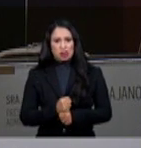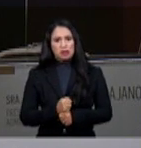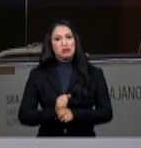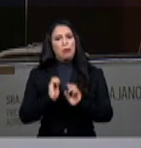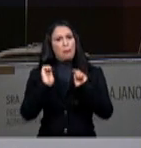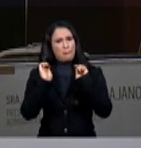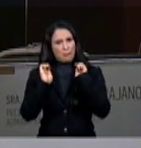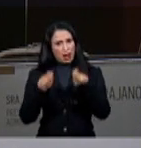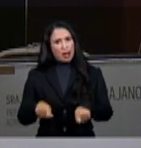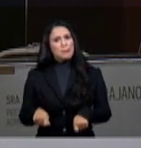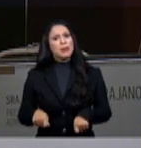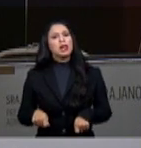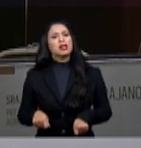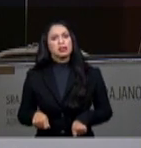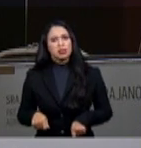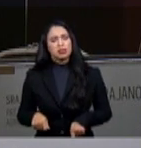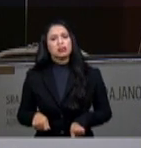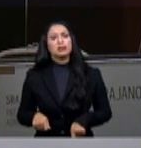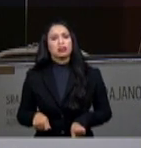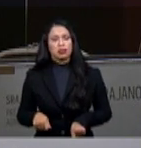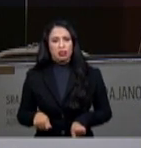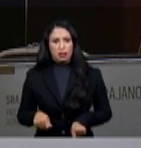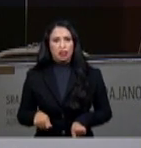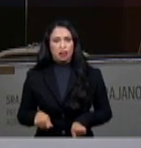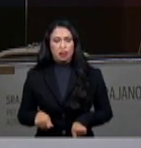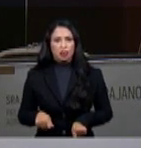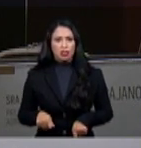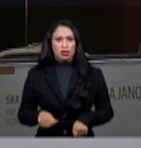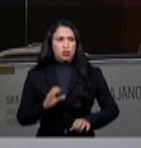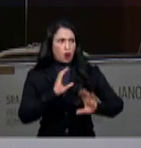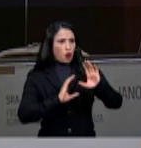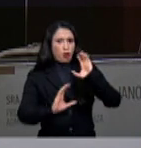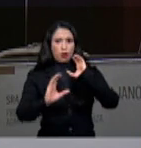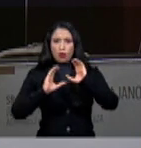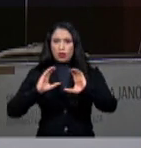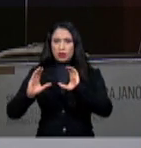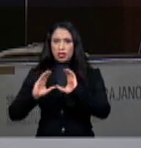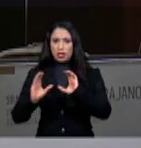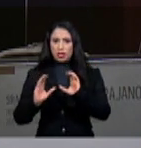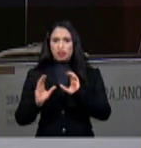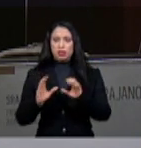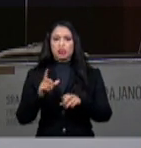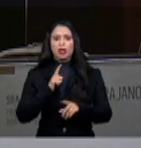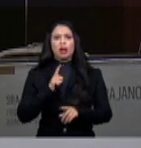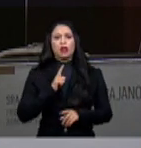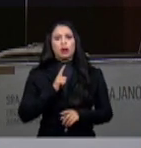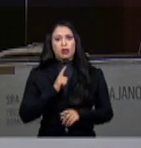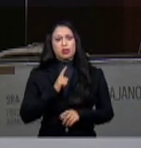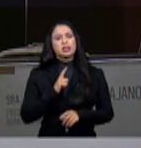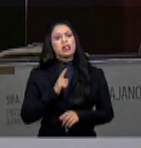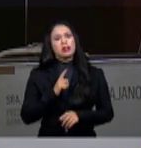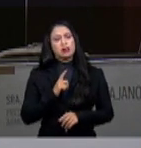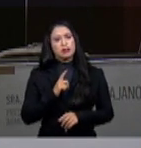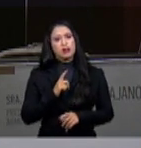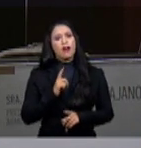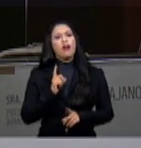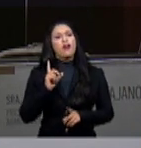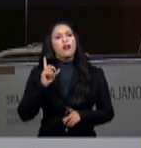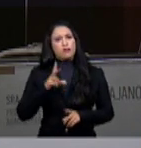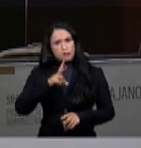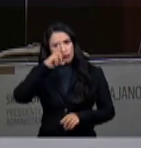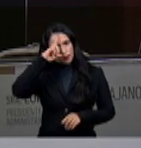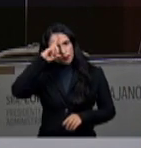capacitados muito muito muito de comunicação resilientes porque ele já tiveram que descer